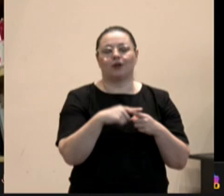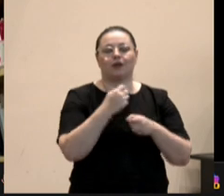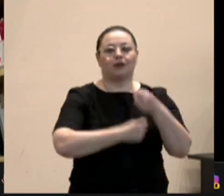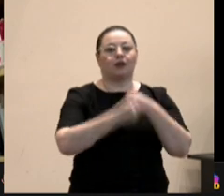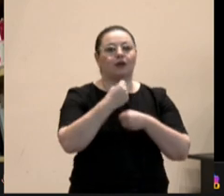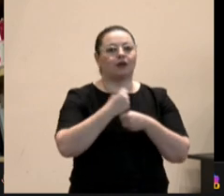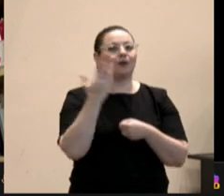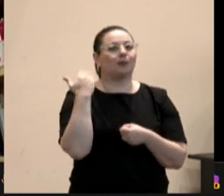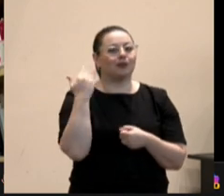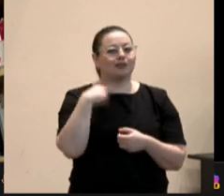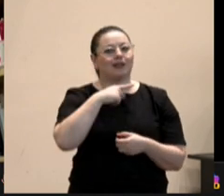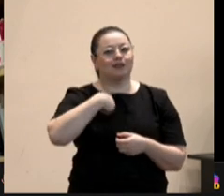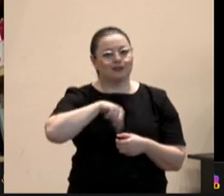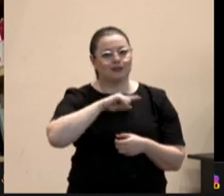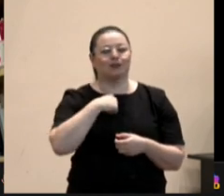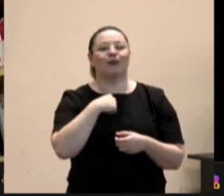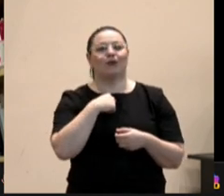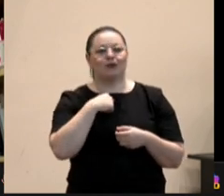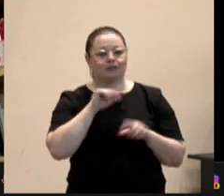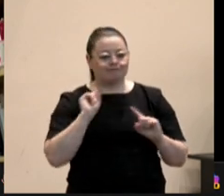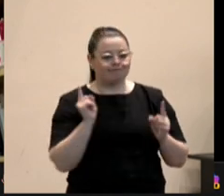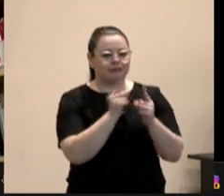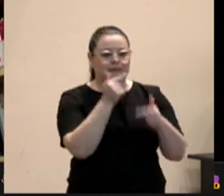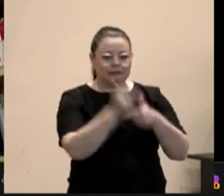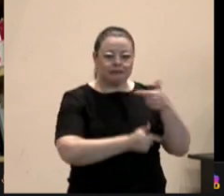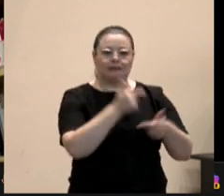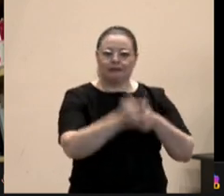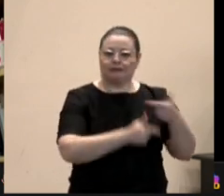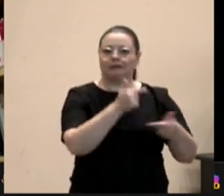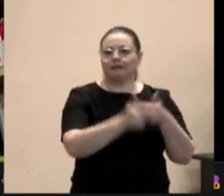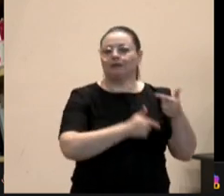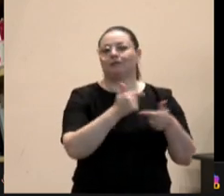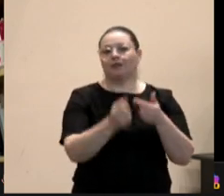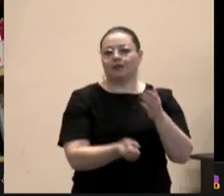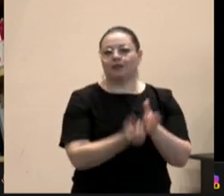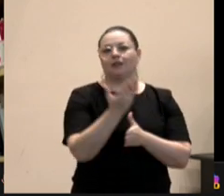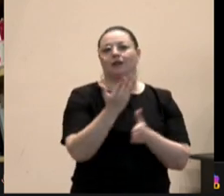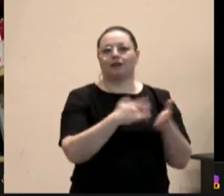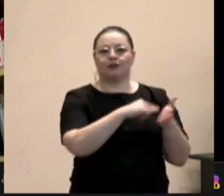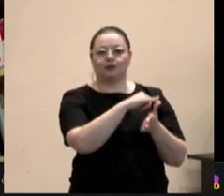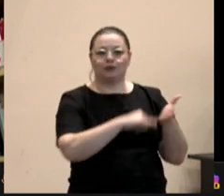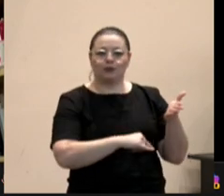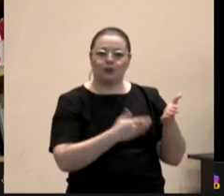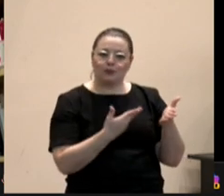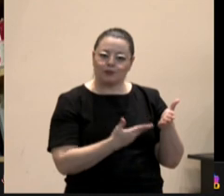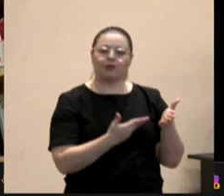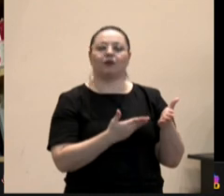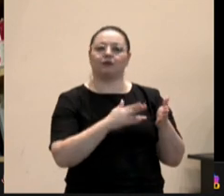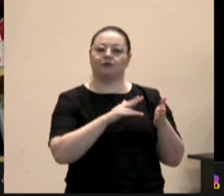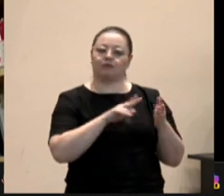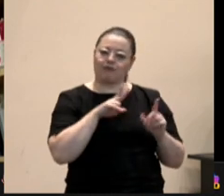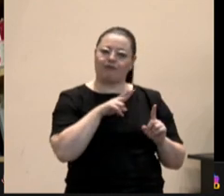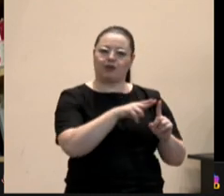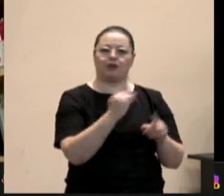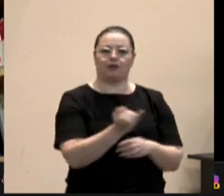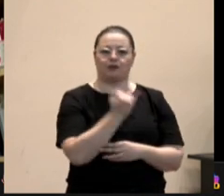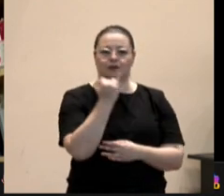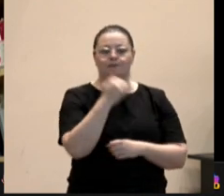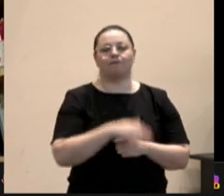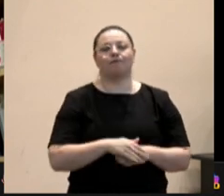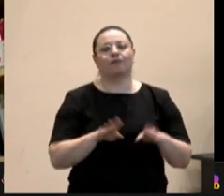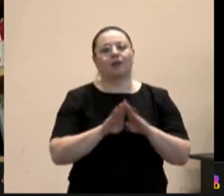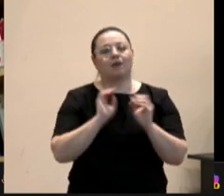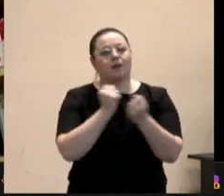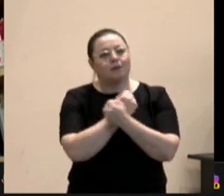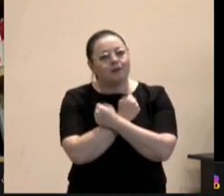muito juntos em trabalho intenso para elaborar o documento referência, e um abraço